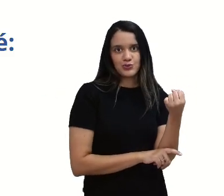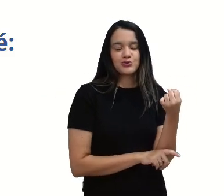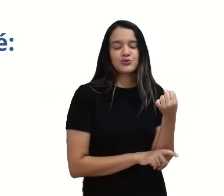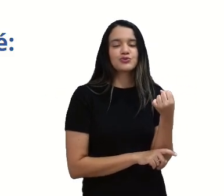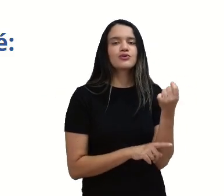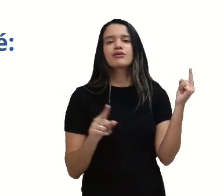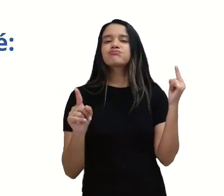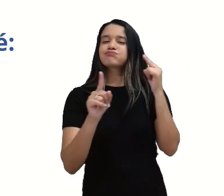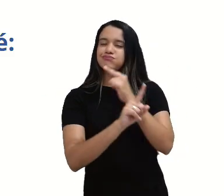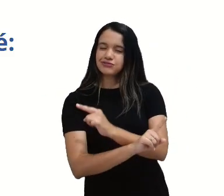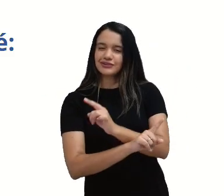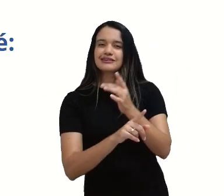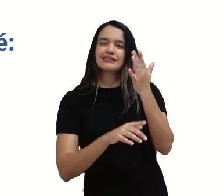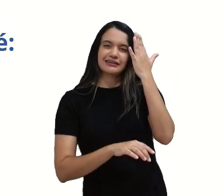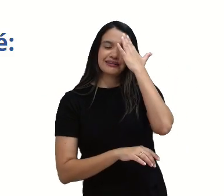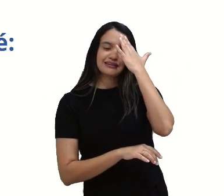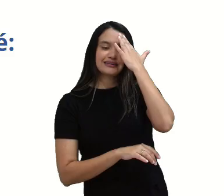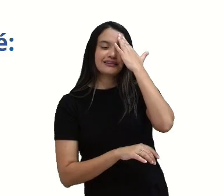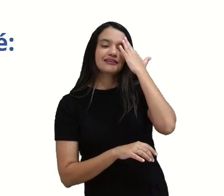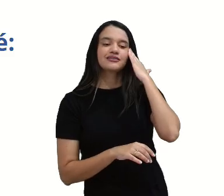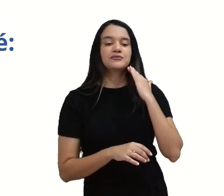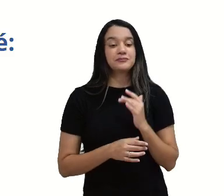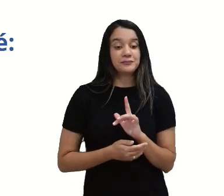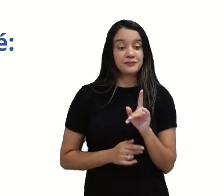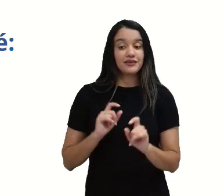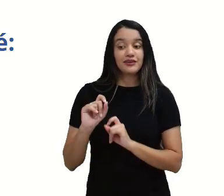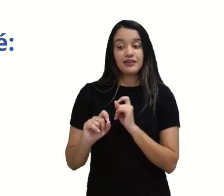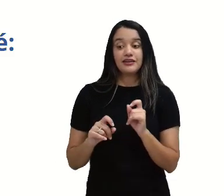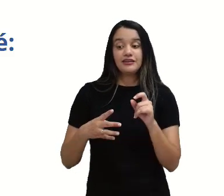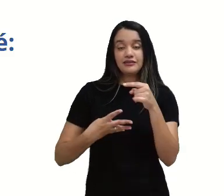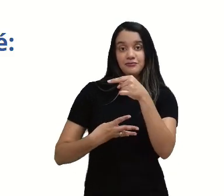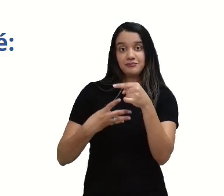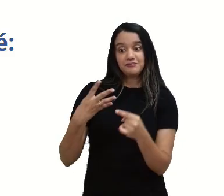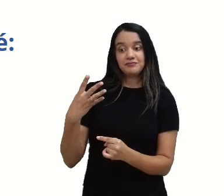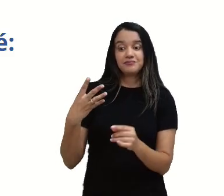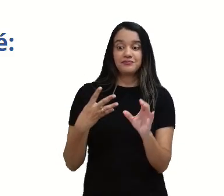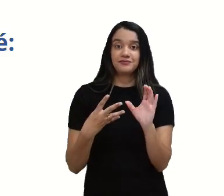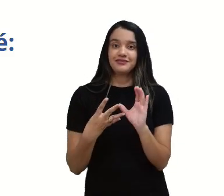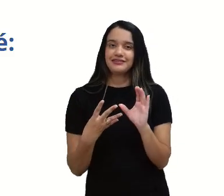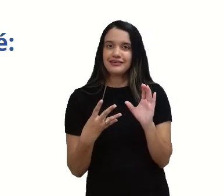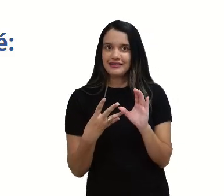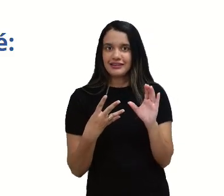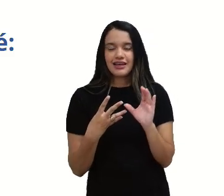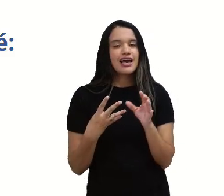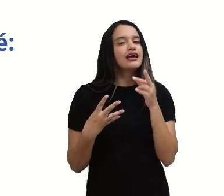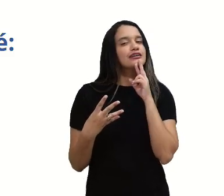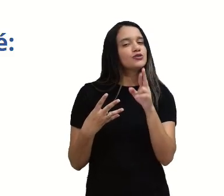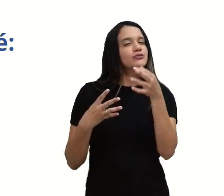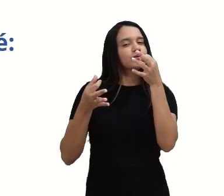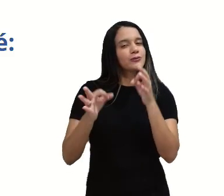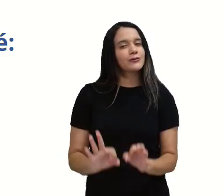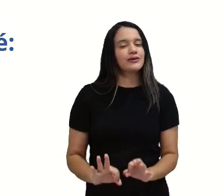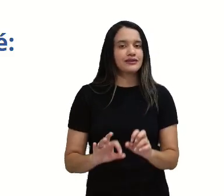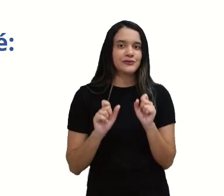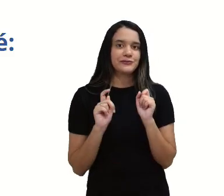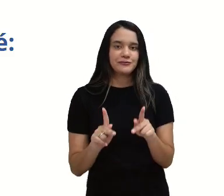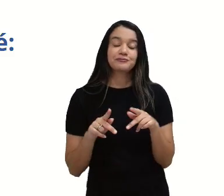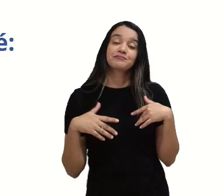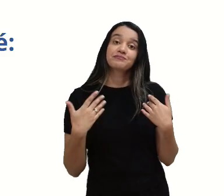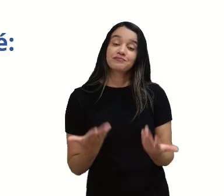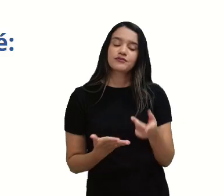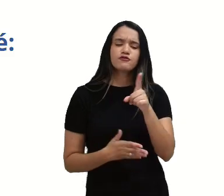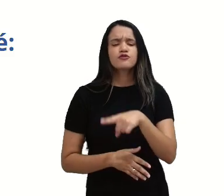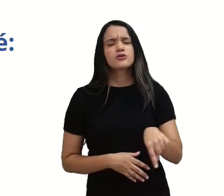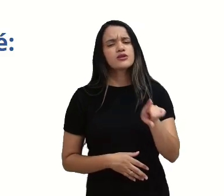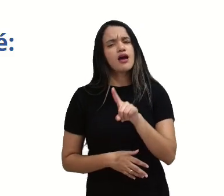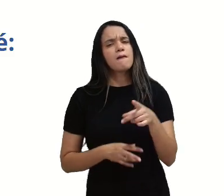que 3x mais 5, que ali no caso é a alternativa C como a resposta correta, tá bem? Então